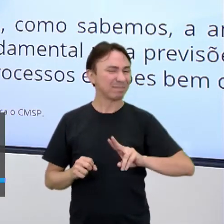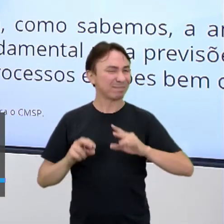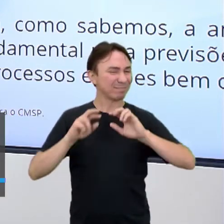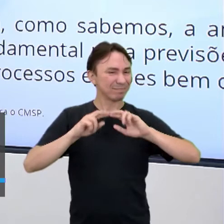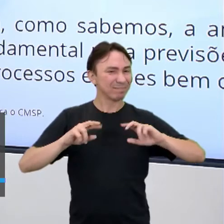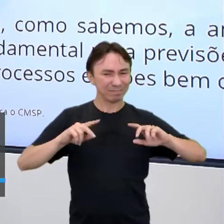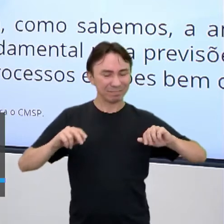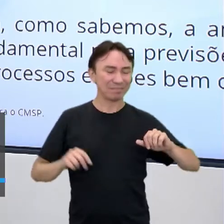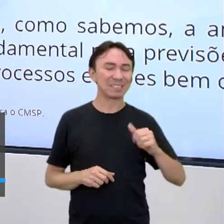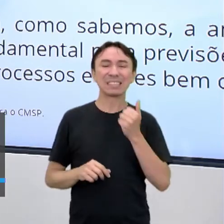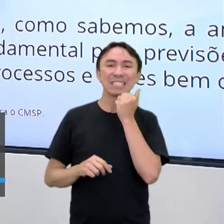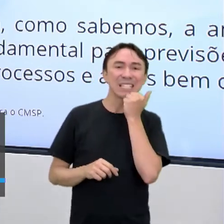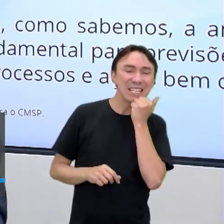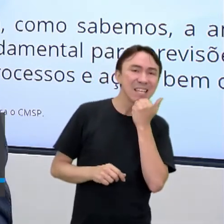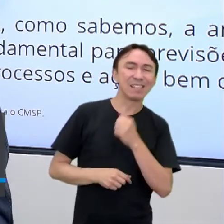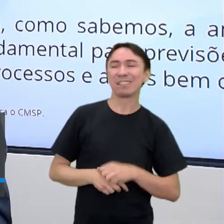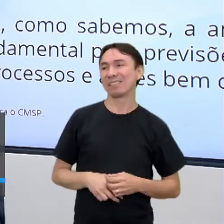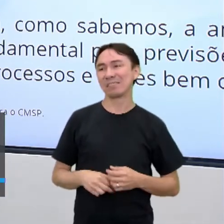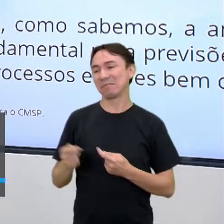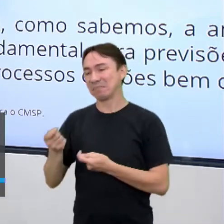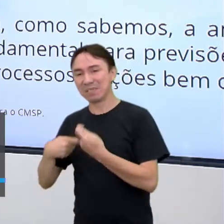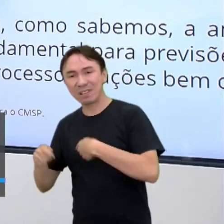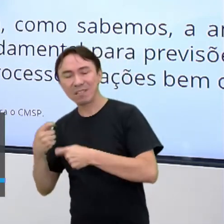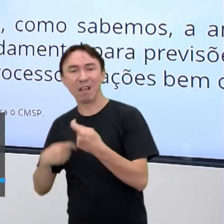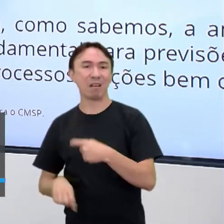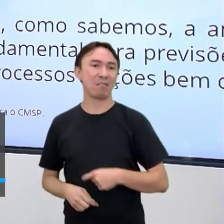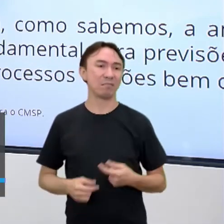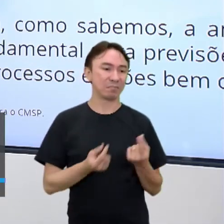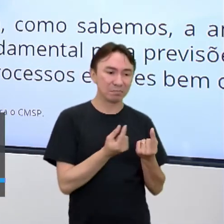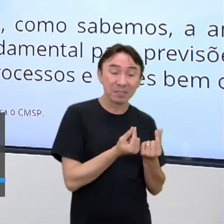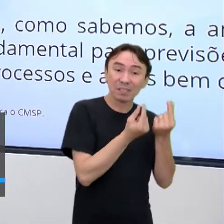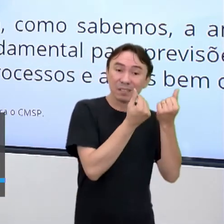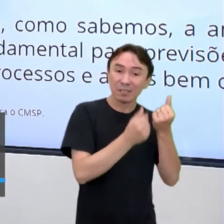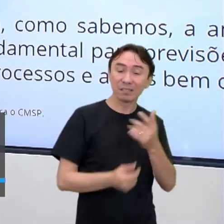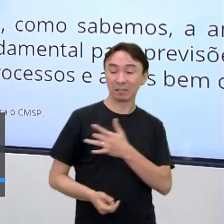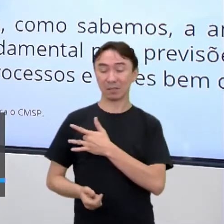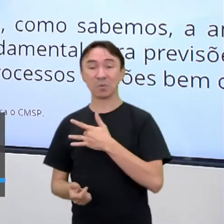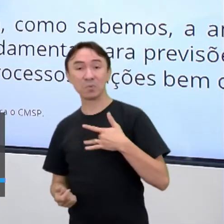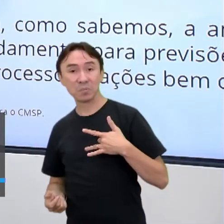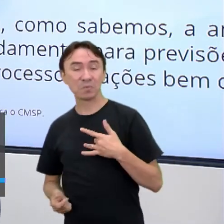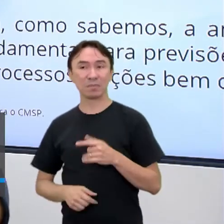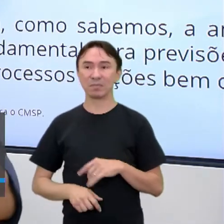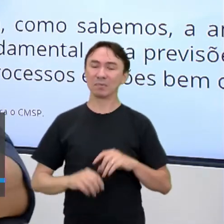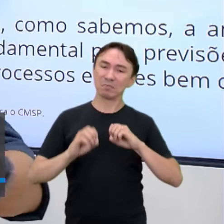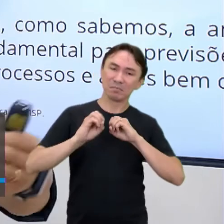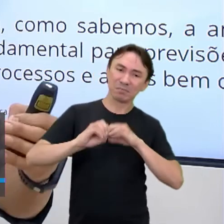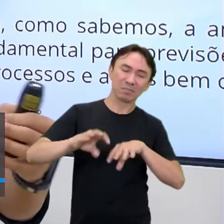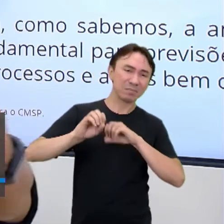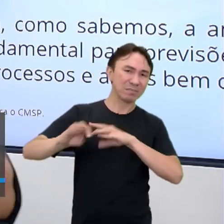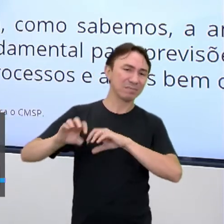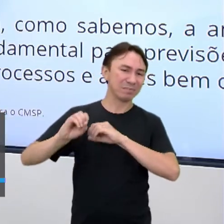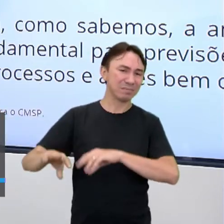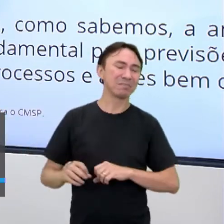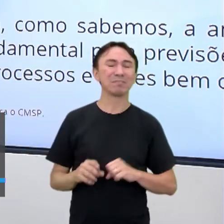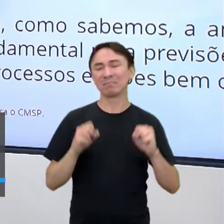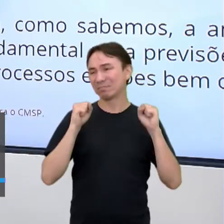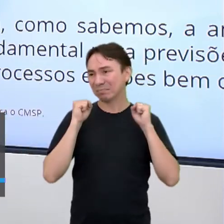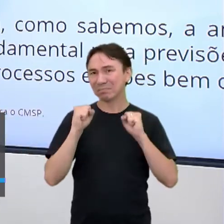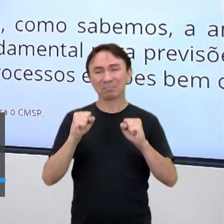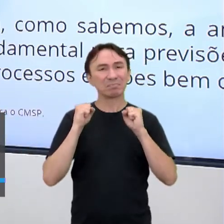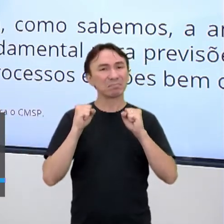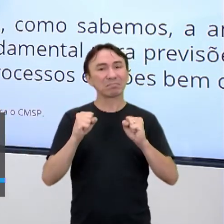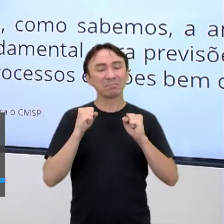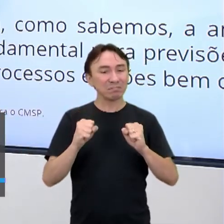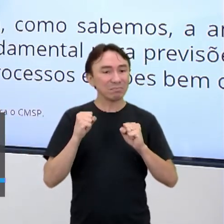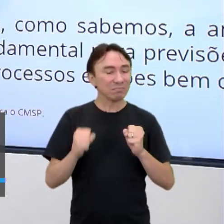na administração, quanto na economia, quanto na saúde, quanto na educação. Então, veja, a gente pode ampliar e pode expandir isso aí